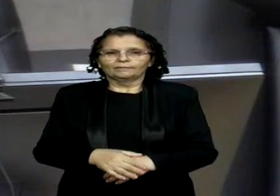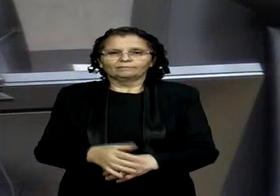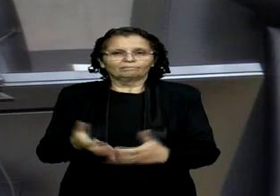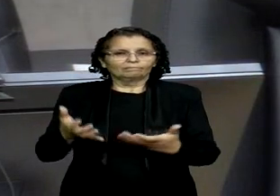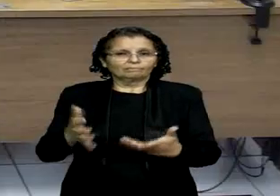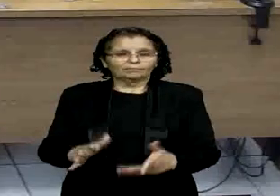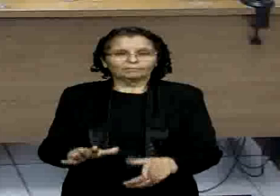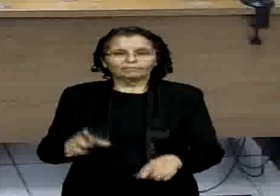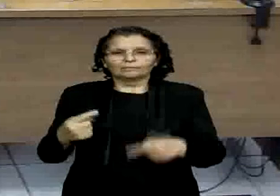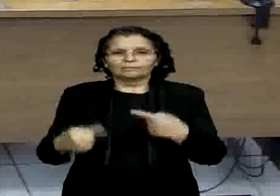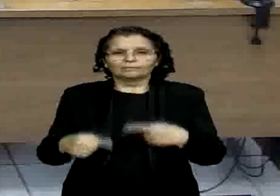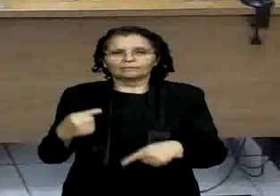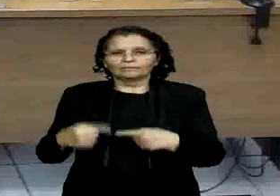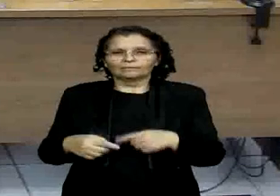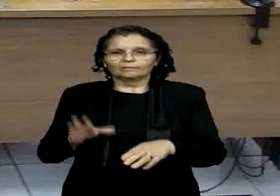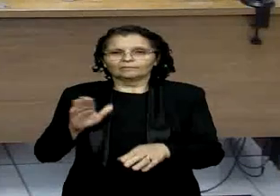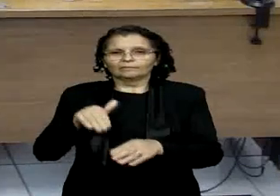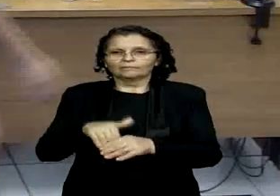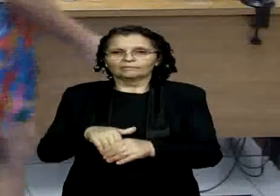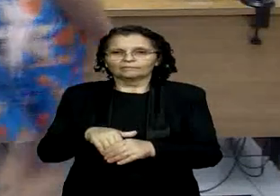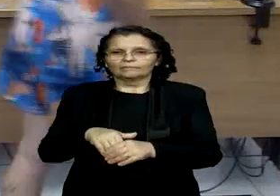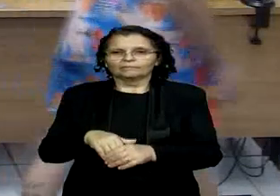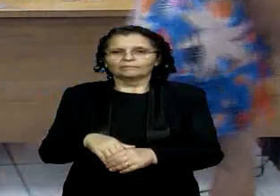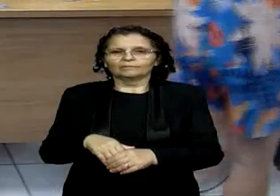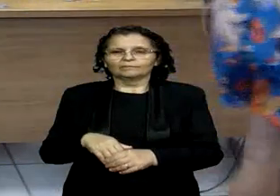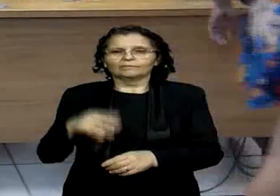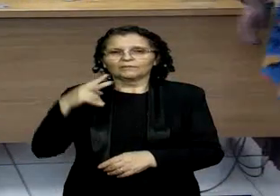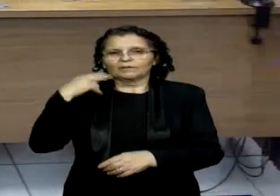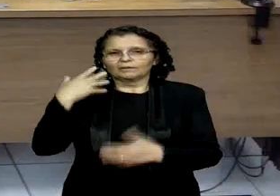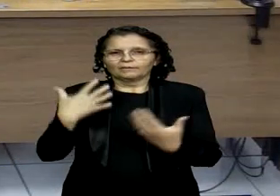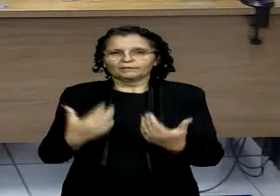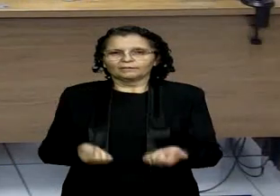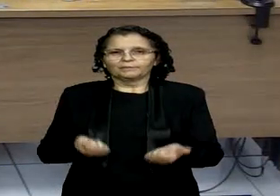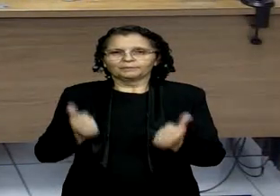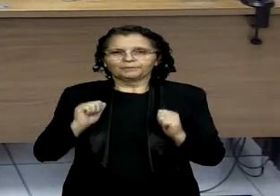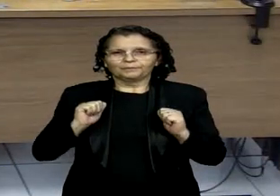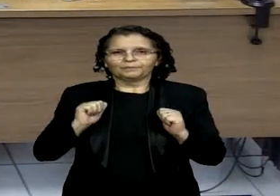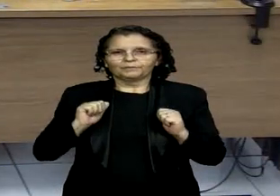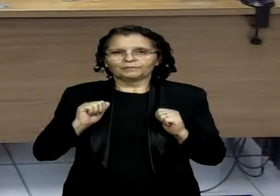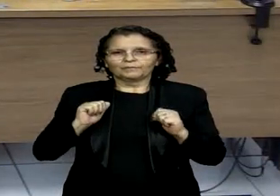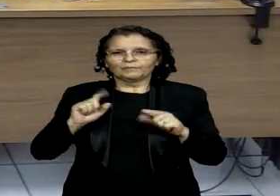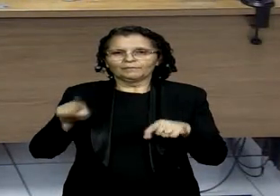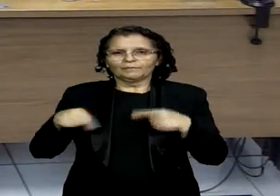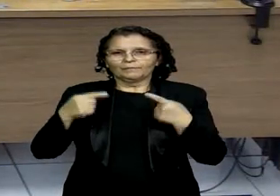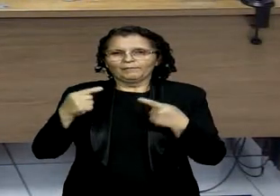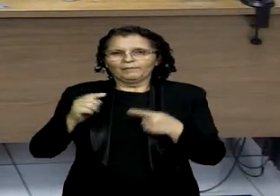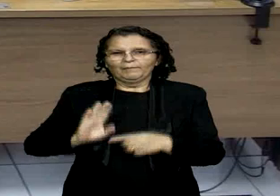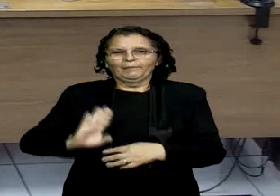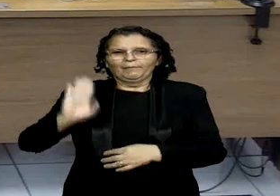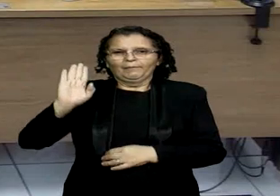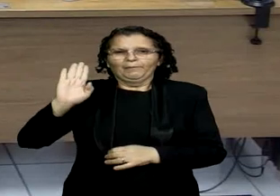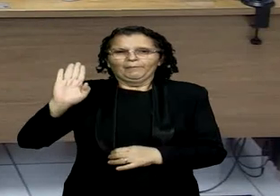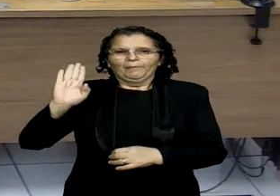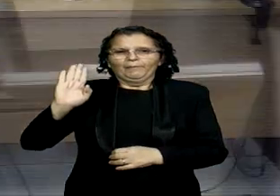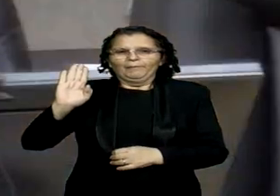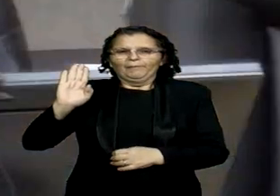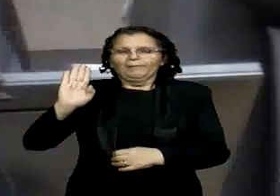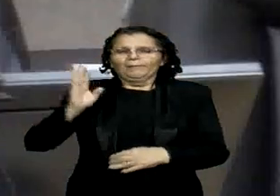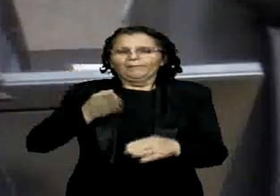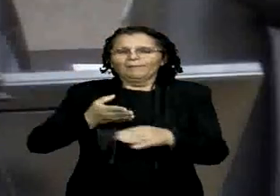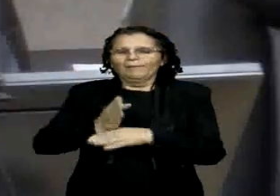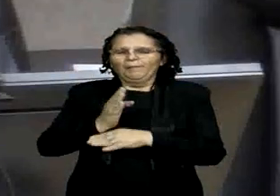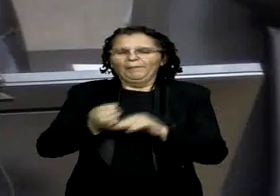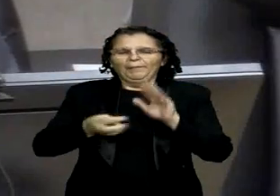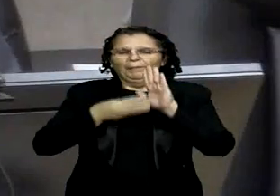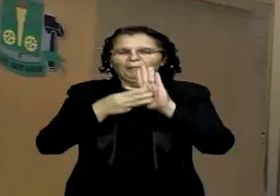Não havendo quem queira discutir, está em votação. Os vereadores favoráveis permaneçam como estão, os contrários se manifestam. Aprovada